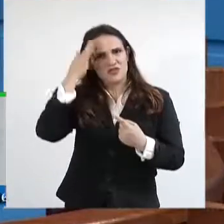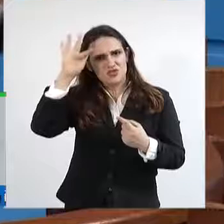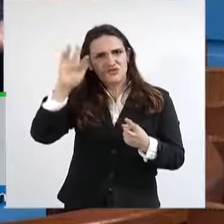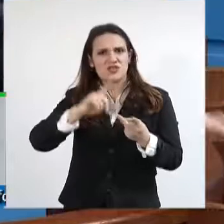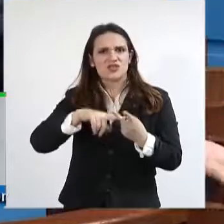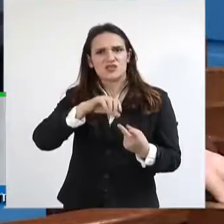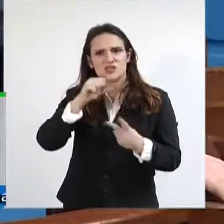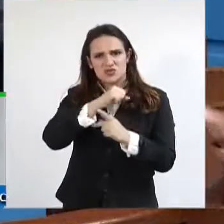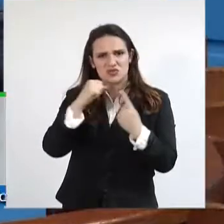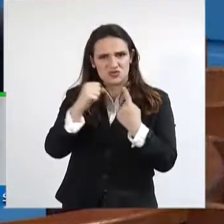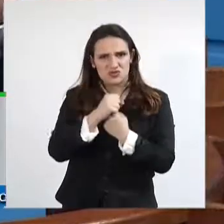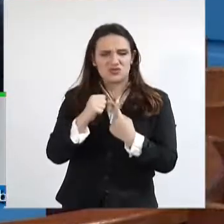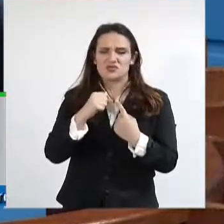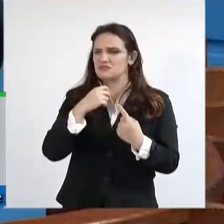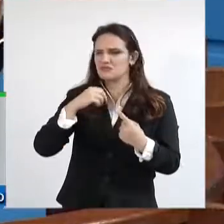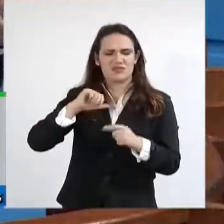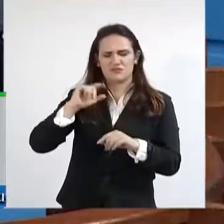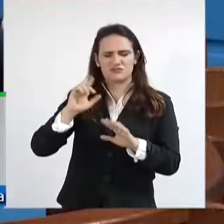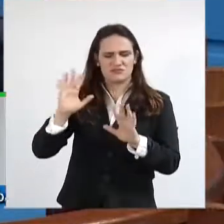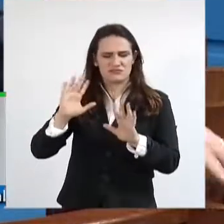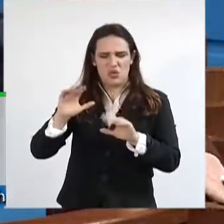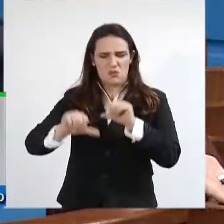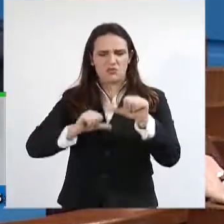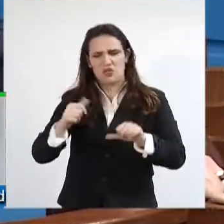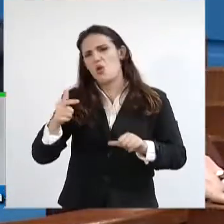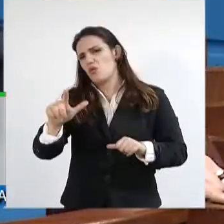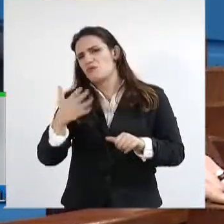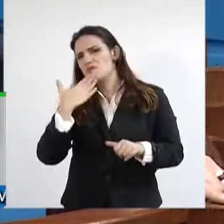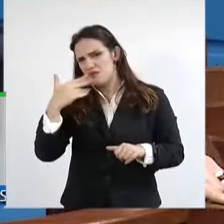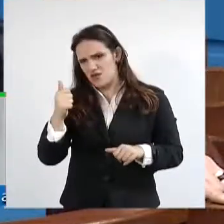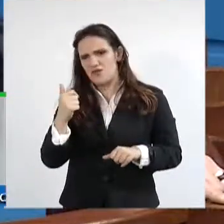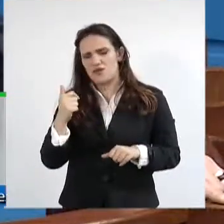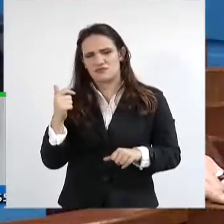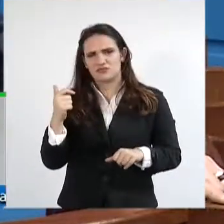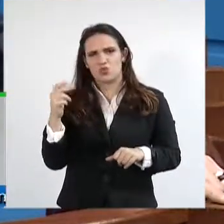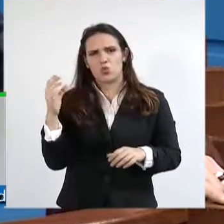esse recurso para outras áreas que dão um retorno imediato para os alunos.